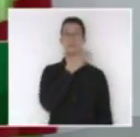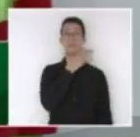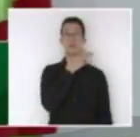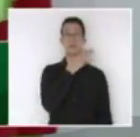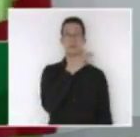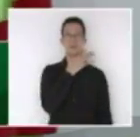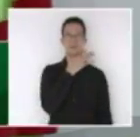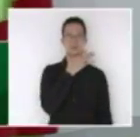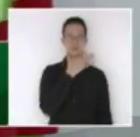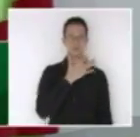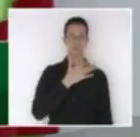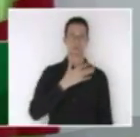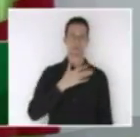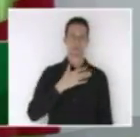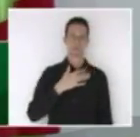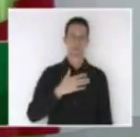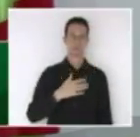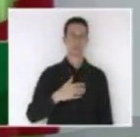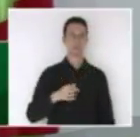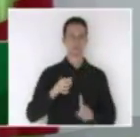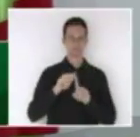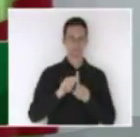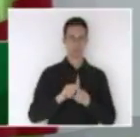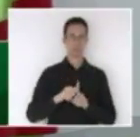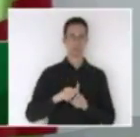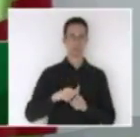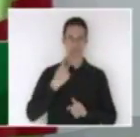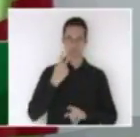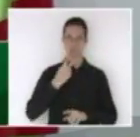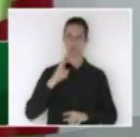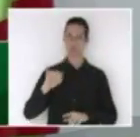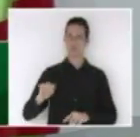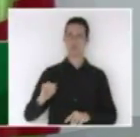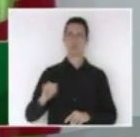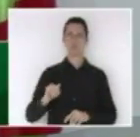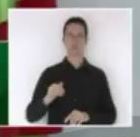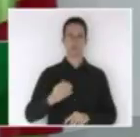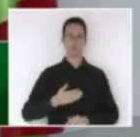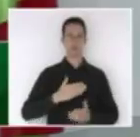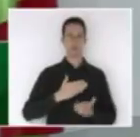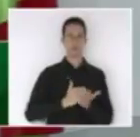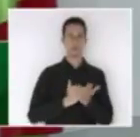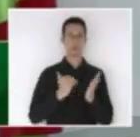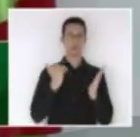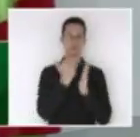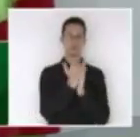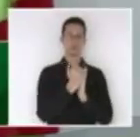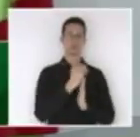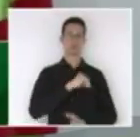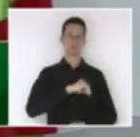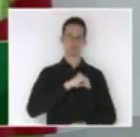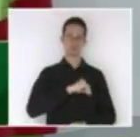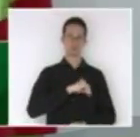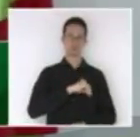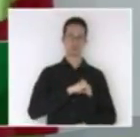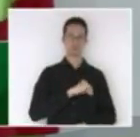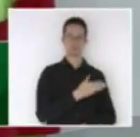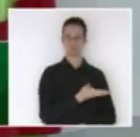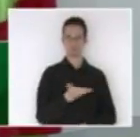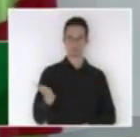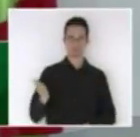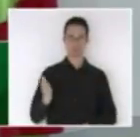a fazer uma promoção dos policiais civis, são hoje, tem pronto lá para